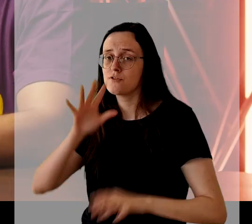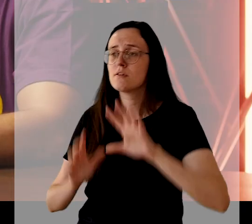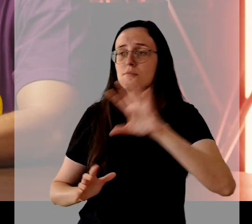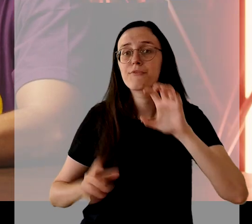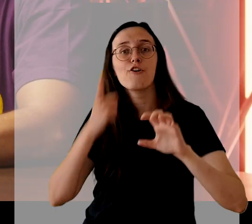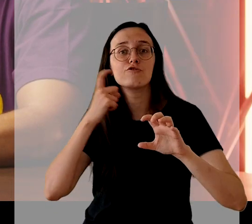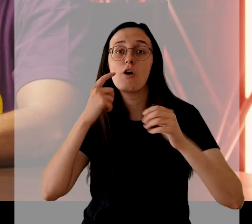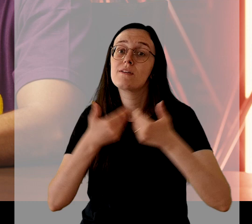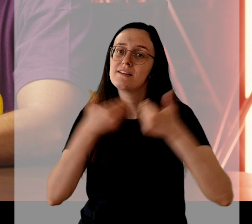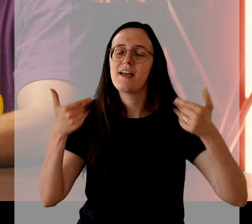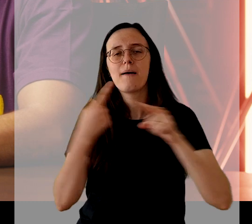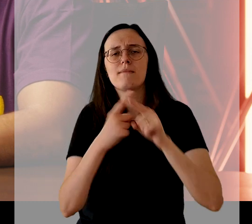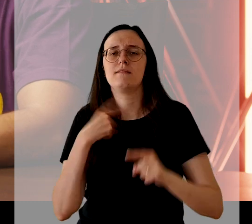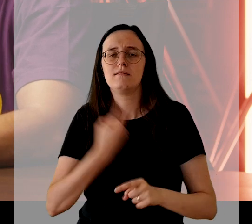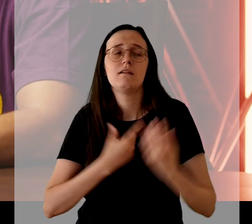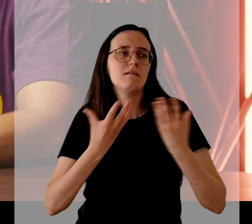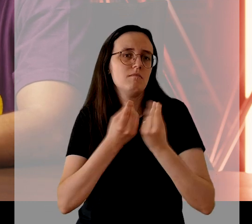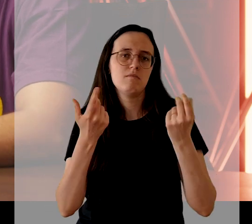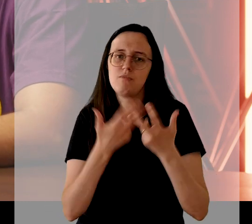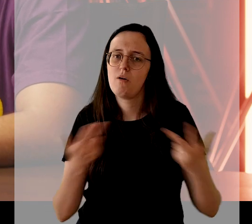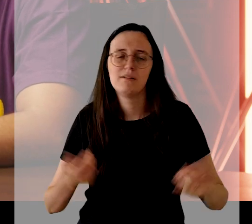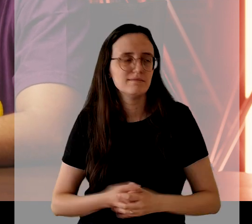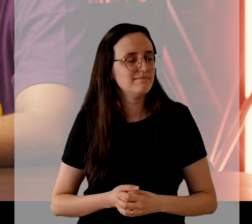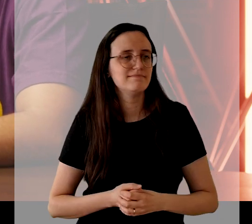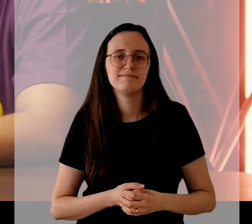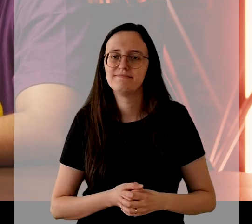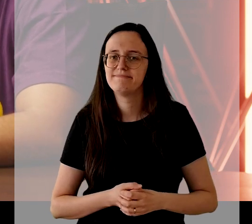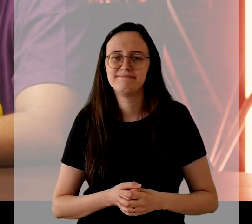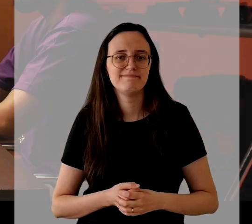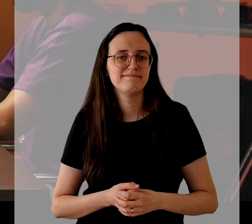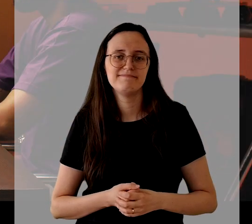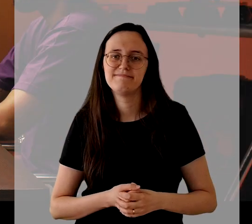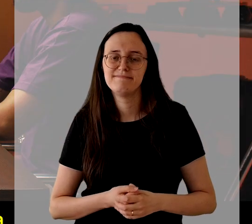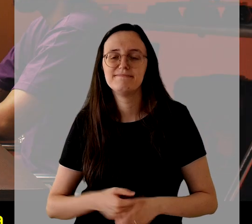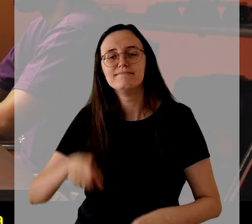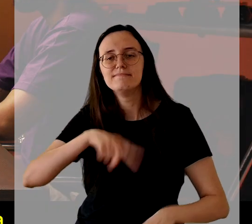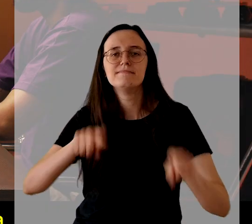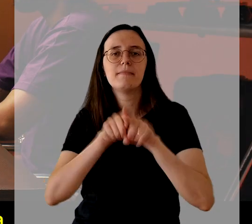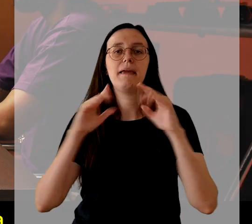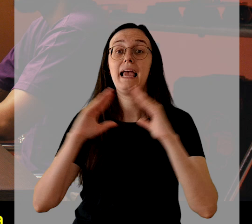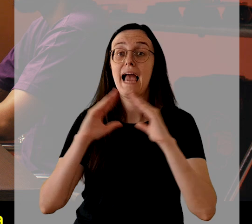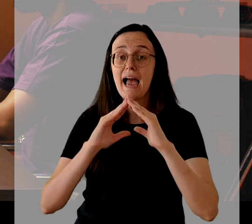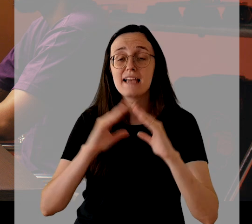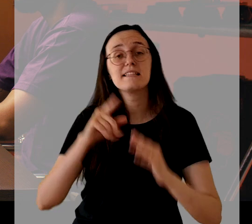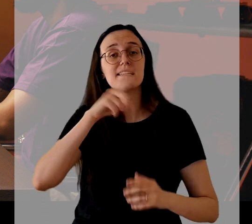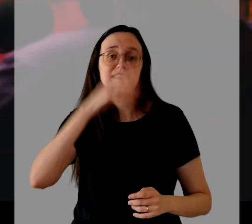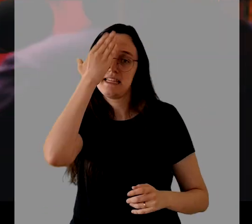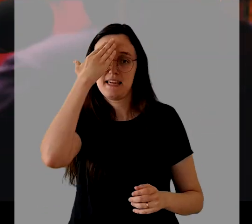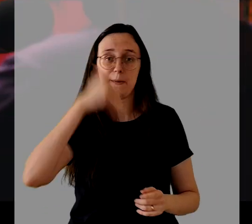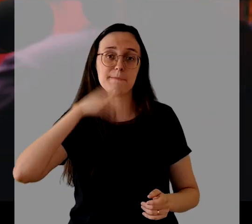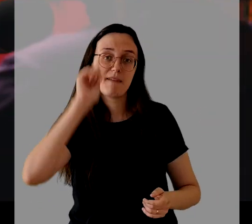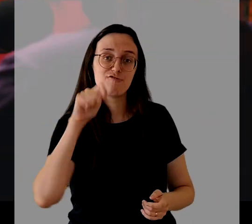preocupação para que tudo esteja alinhado, porque a gente grava muita coisa. Basicamente isso. Até pra galera que tá em casa poder